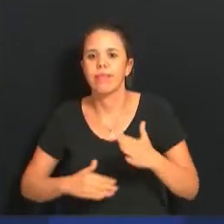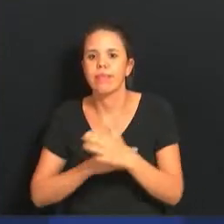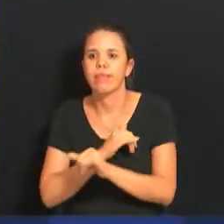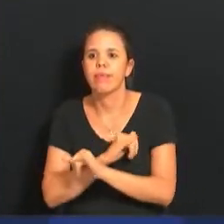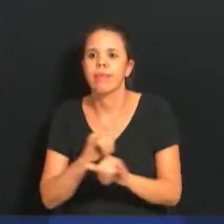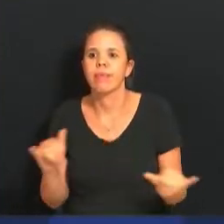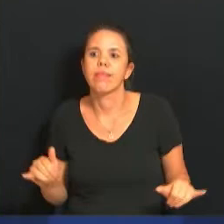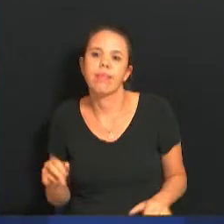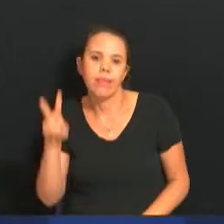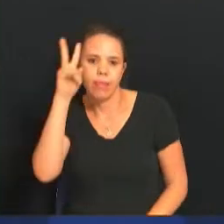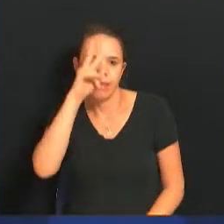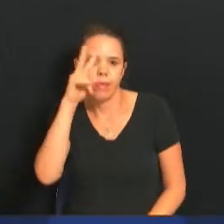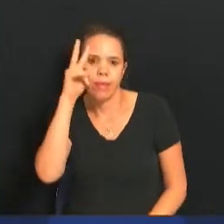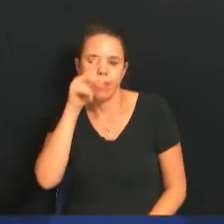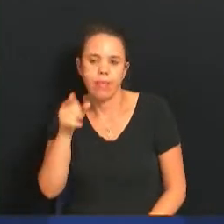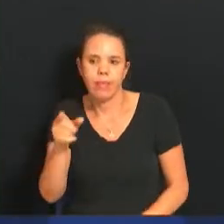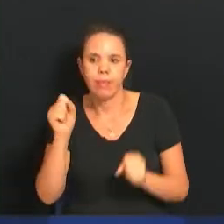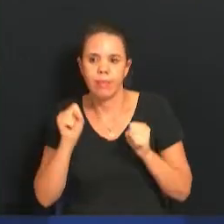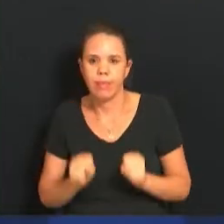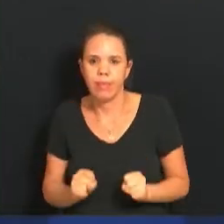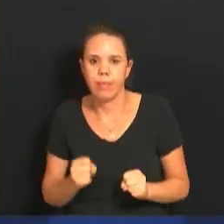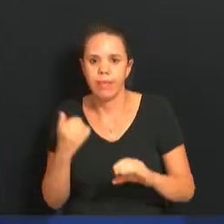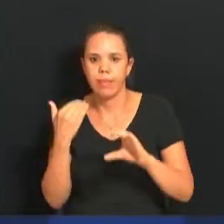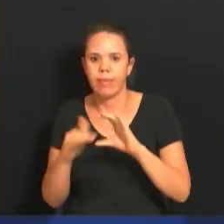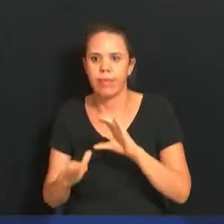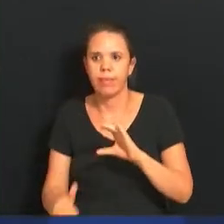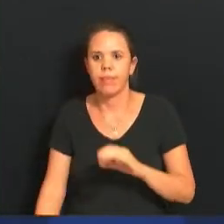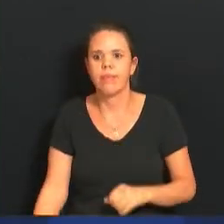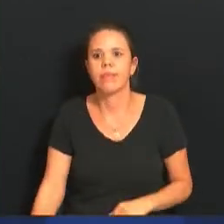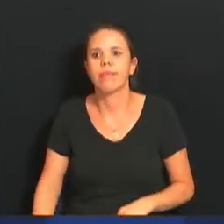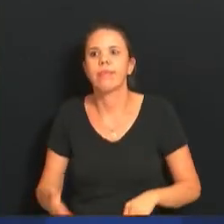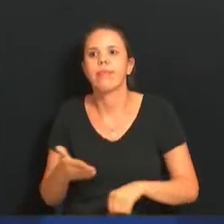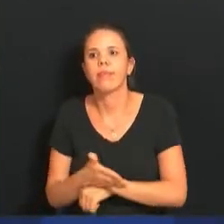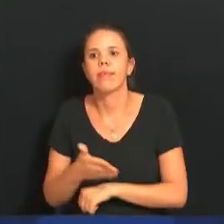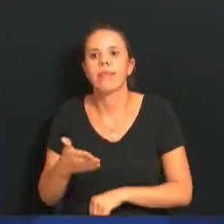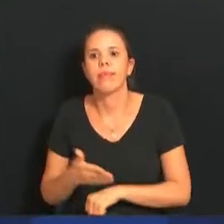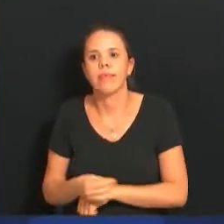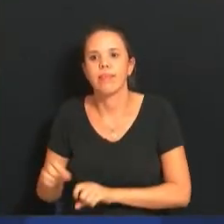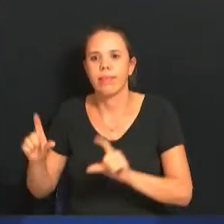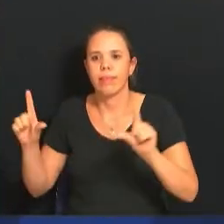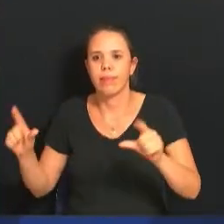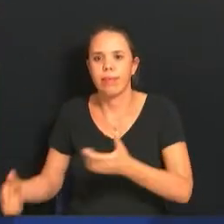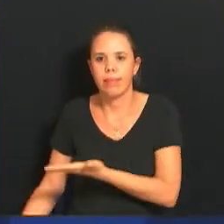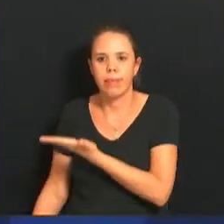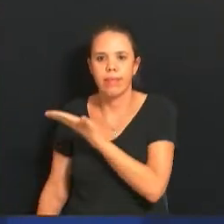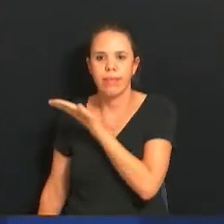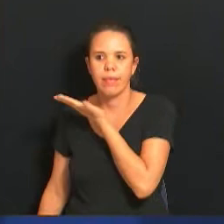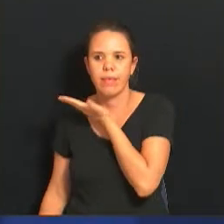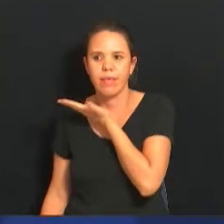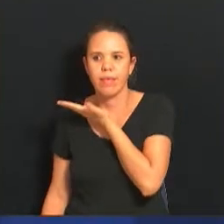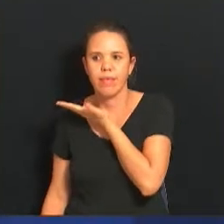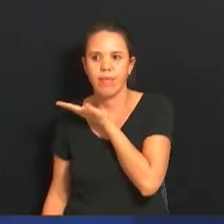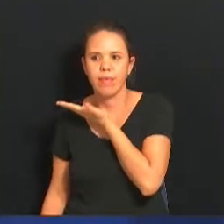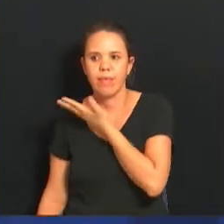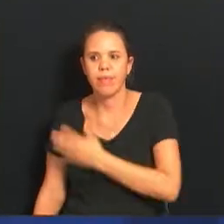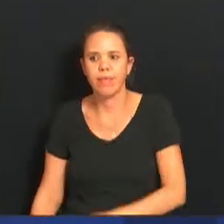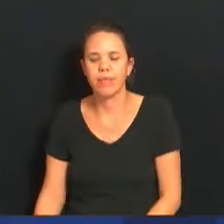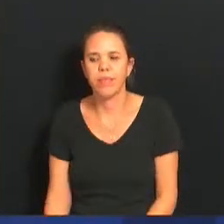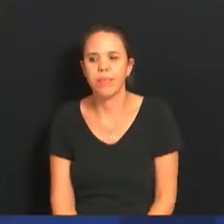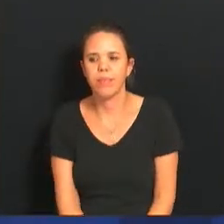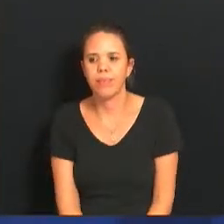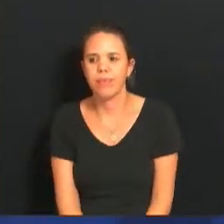Notícia. Lembrando que você pode enviar a sua participação para o número do nosso WhatsApp. 19 é o nosso